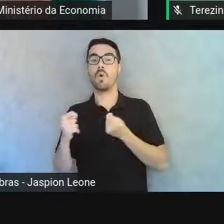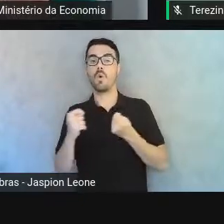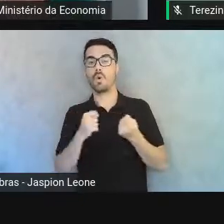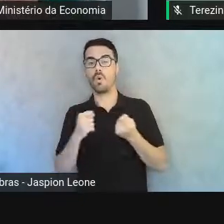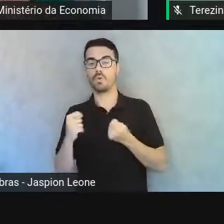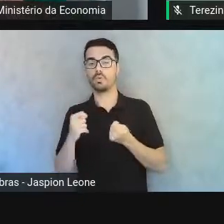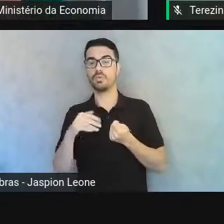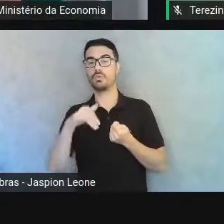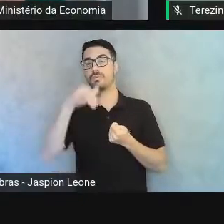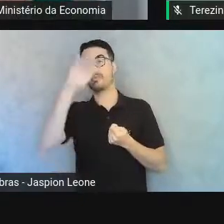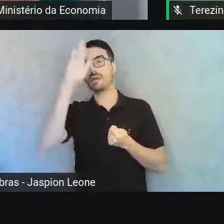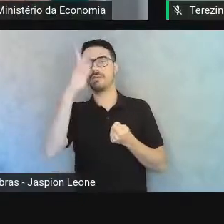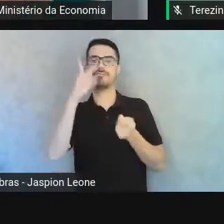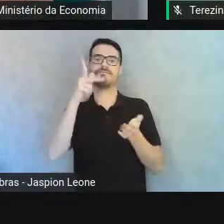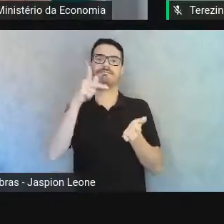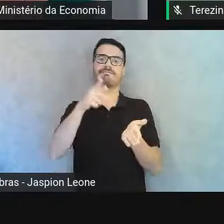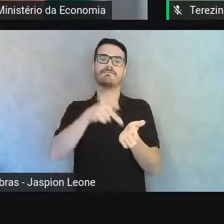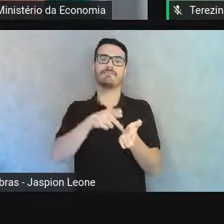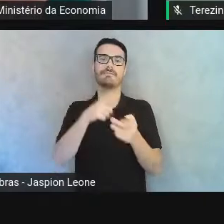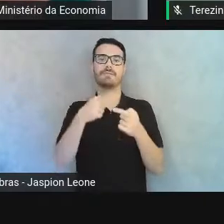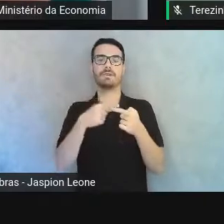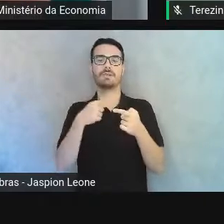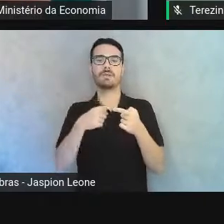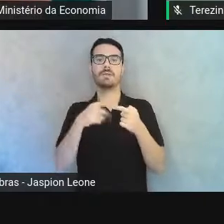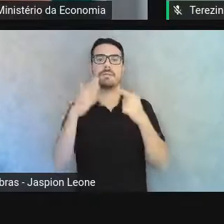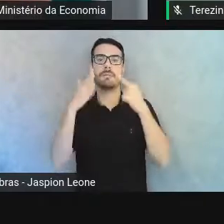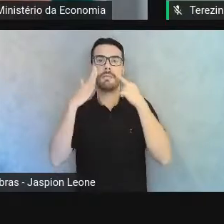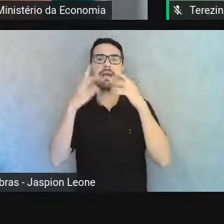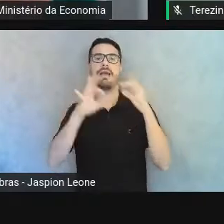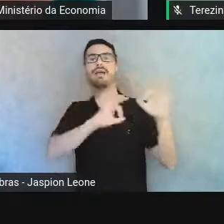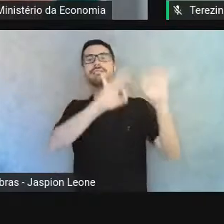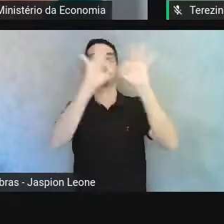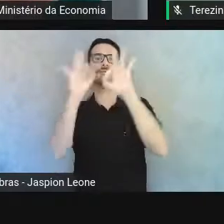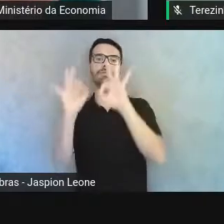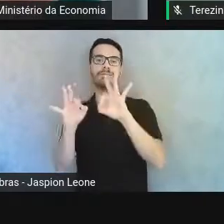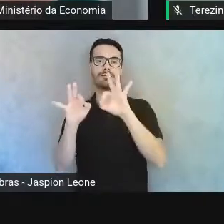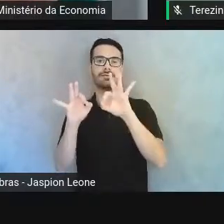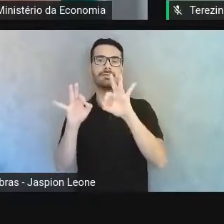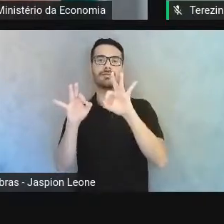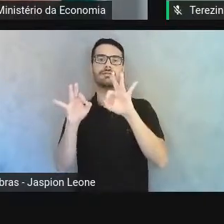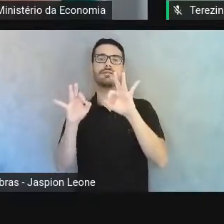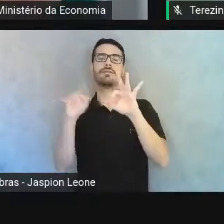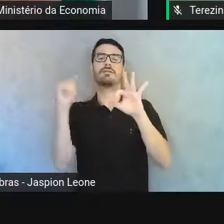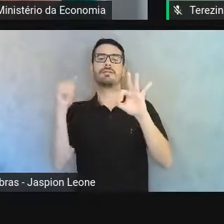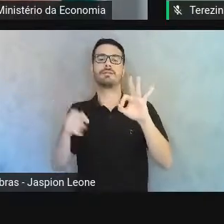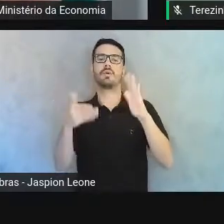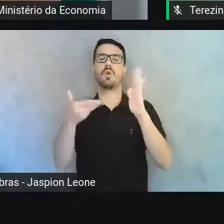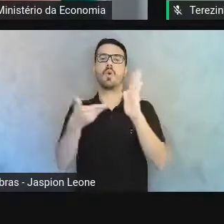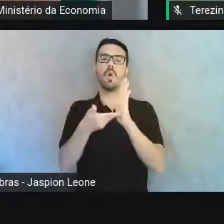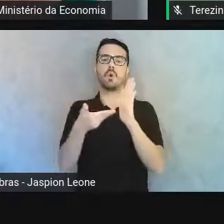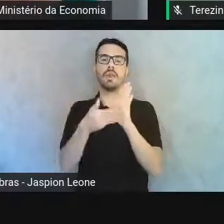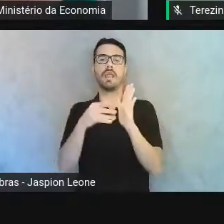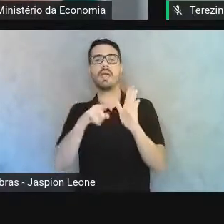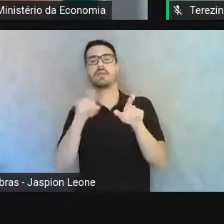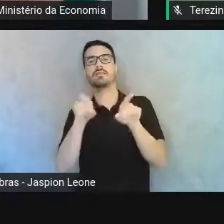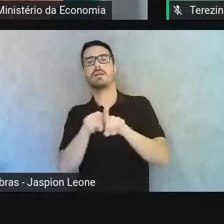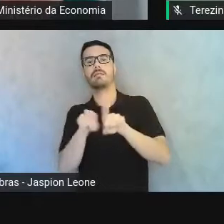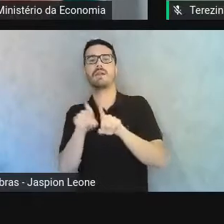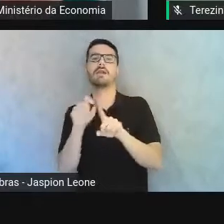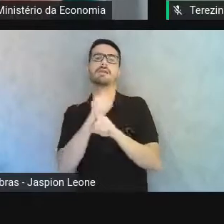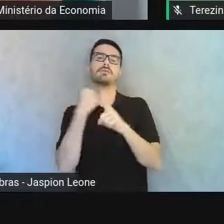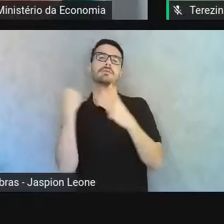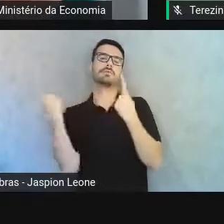controle seja mais efetivo porque a questão chama mais atenção, né, do próprio parlamento ou da